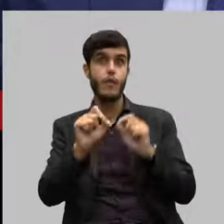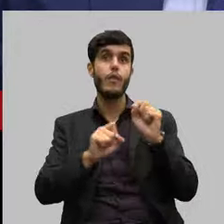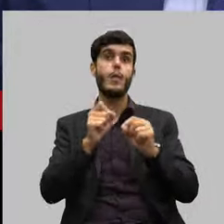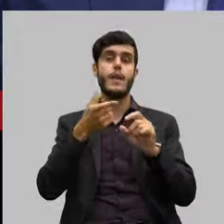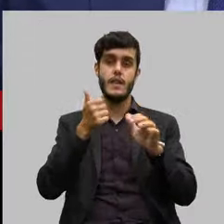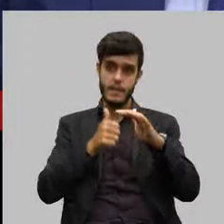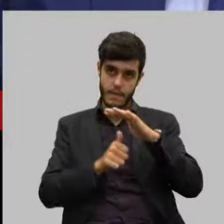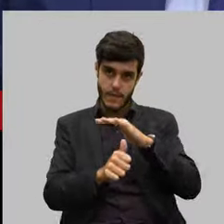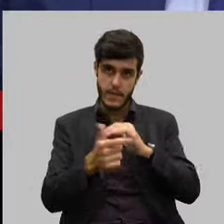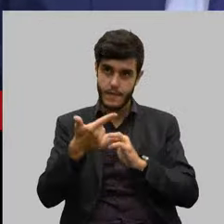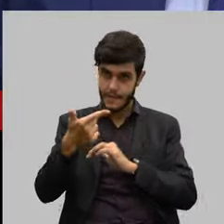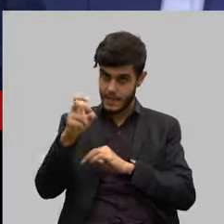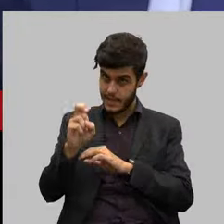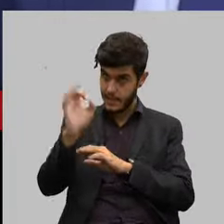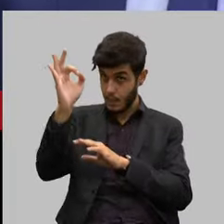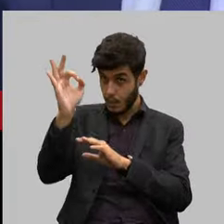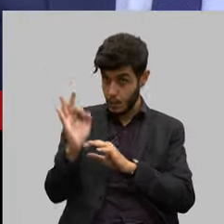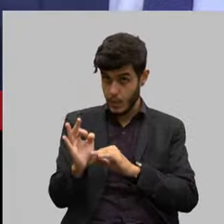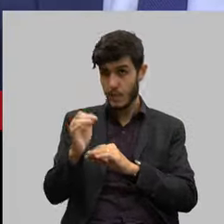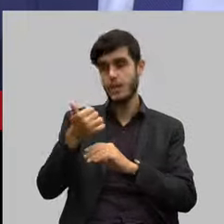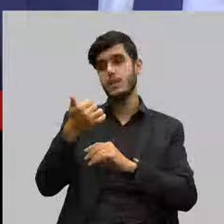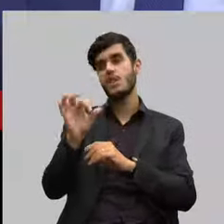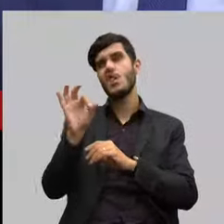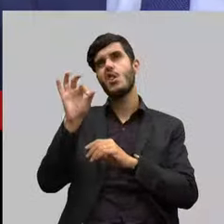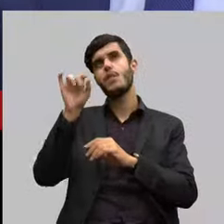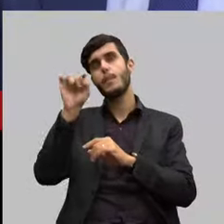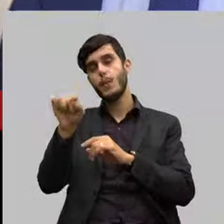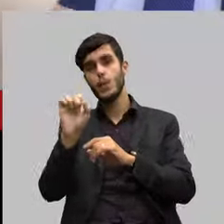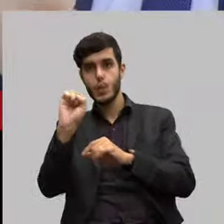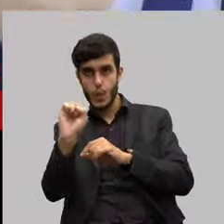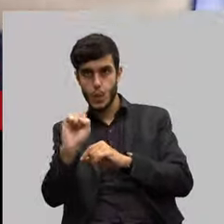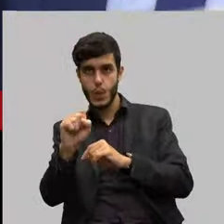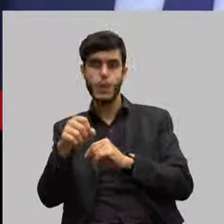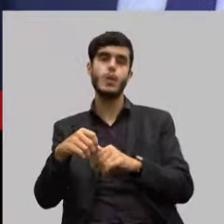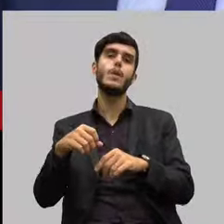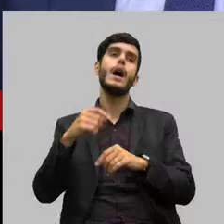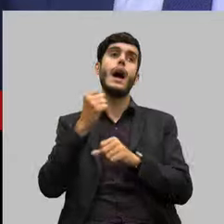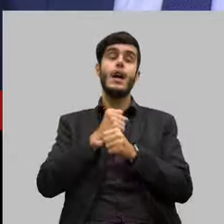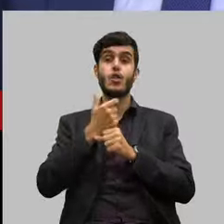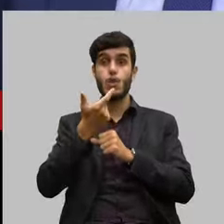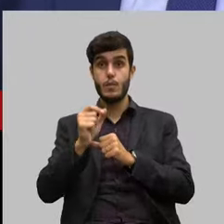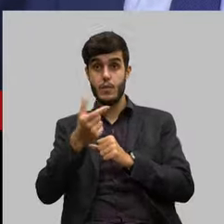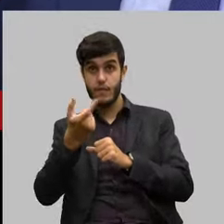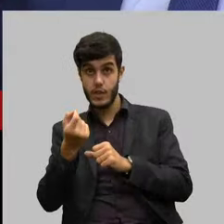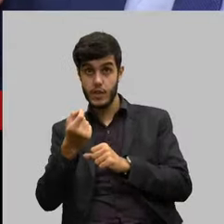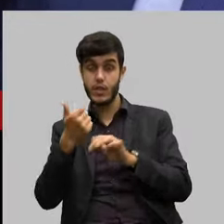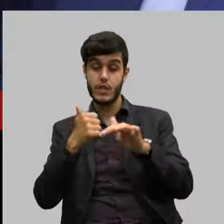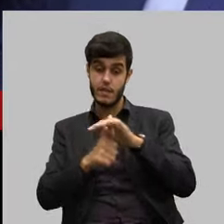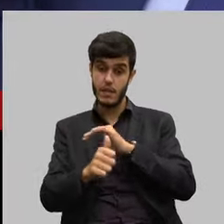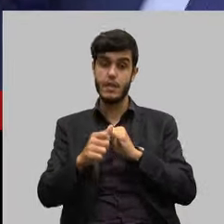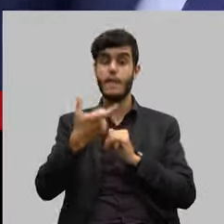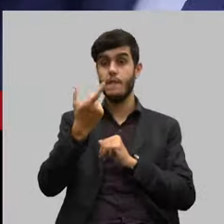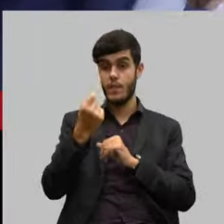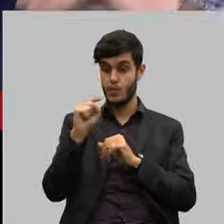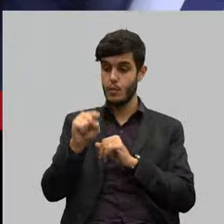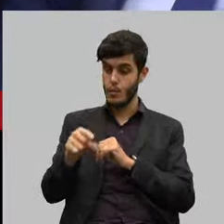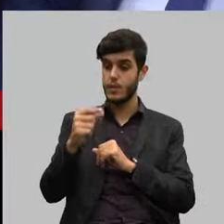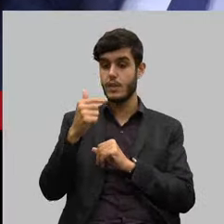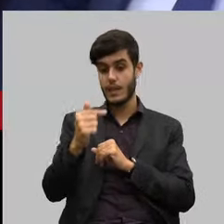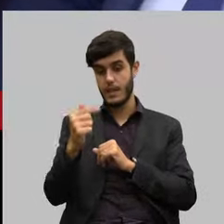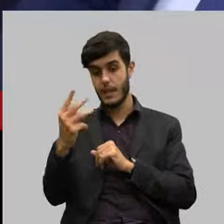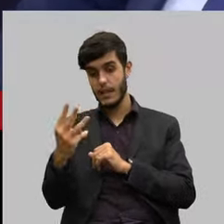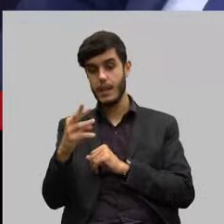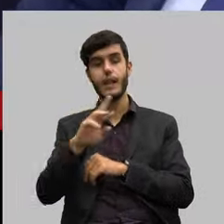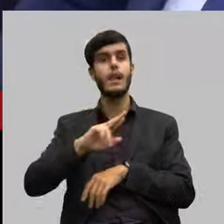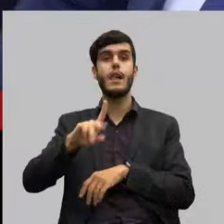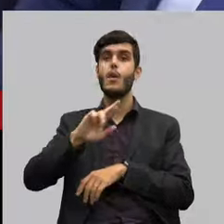dos 25% 19.8 e em 2020 ele investiu 20.735